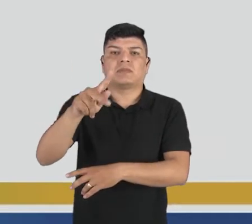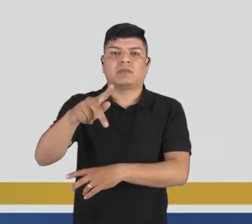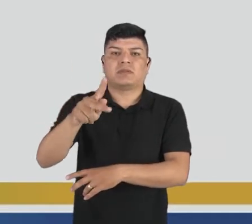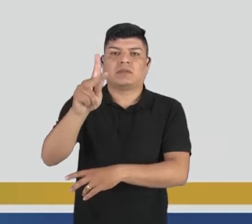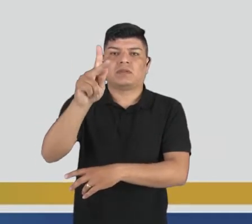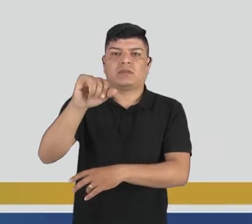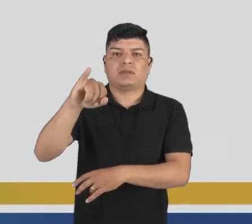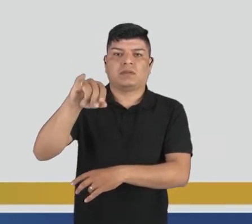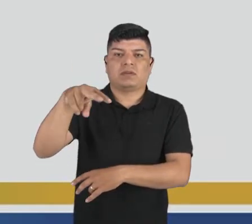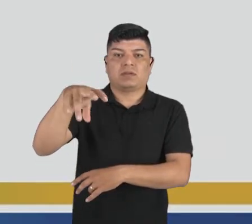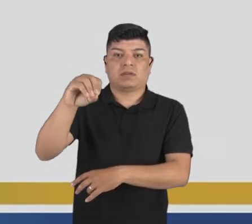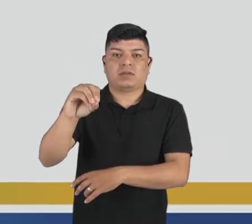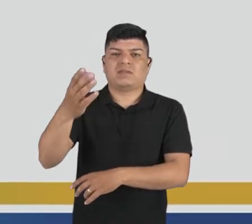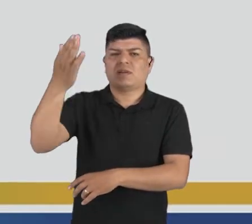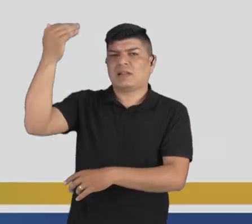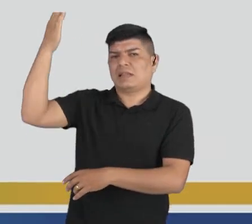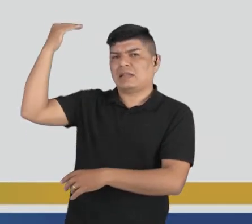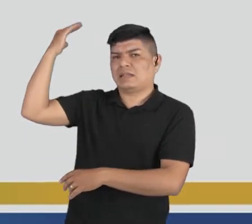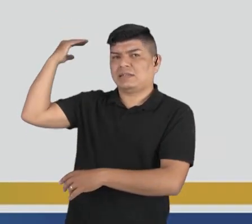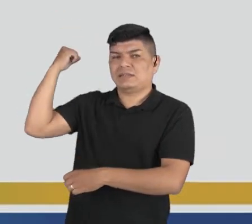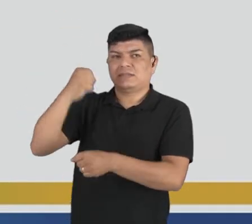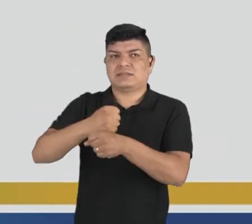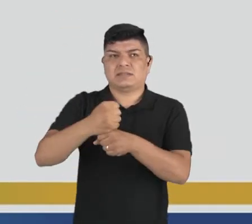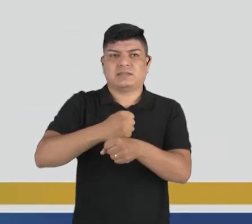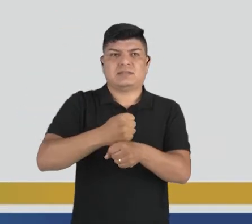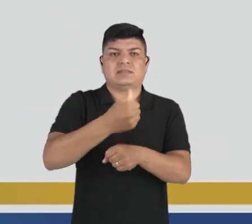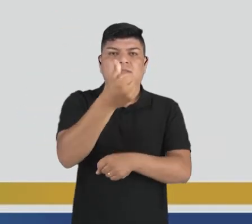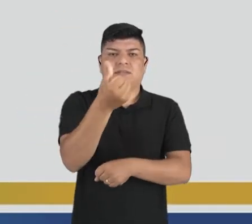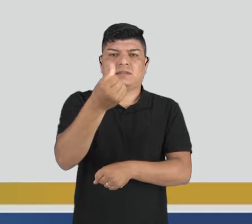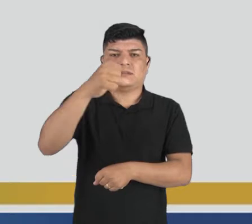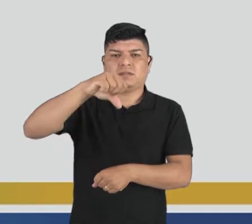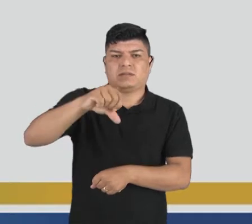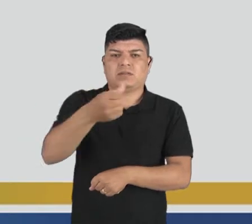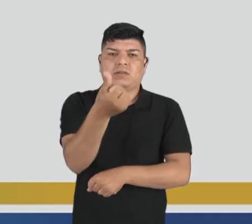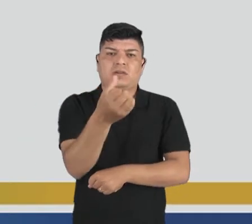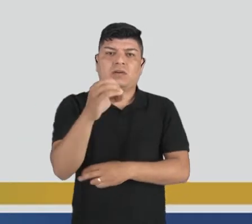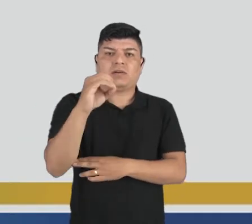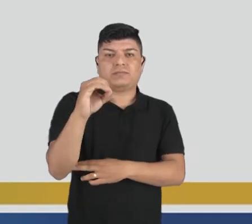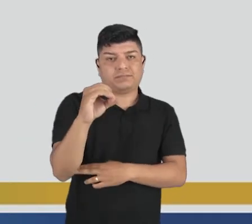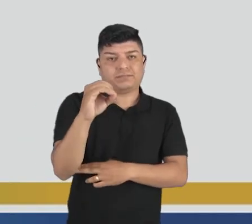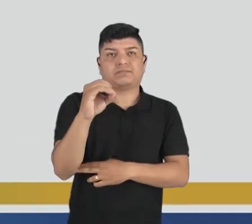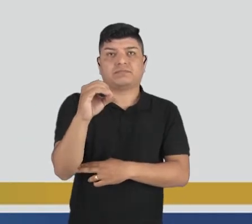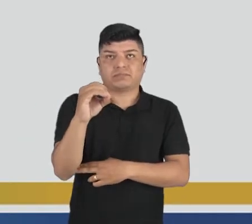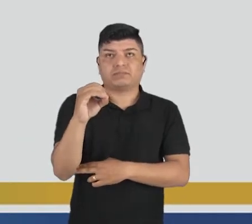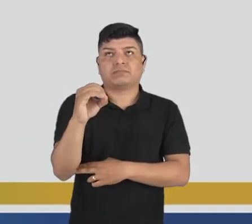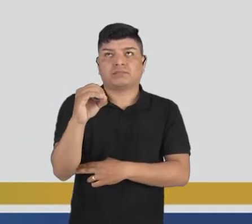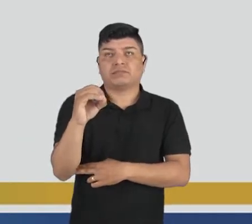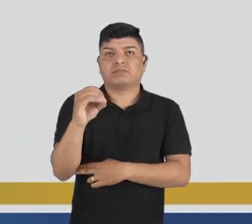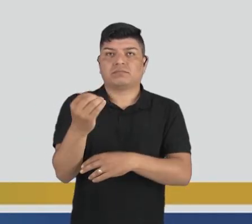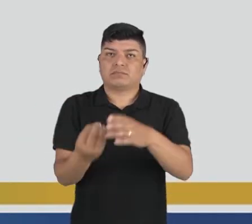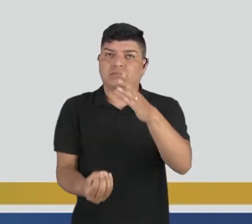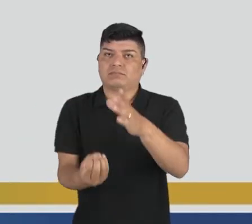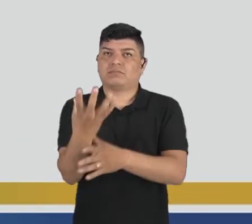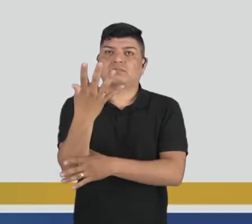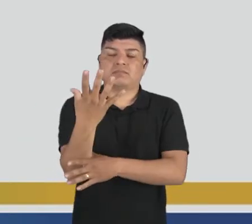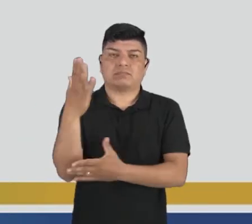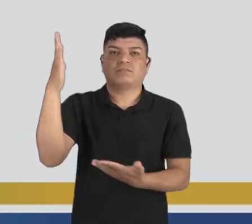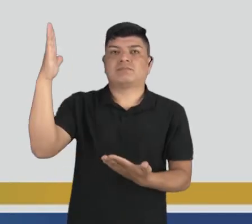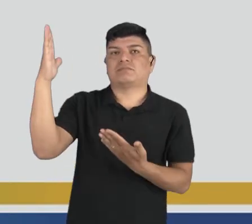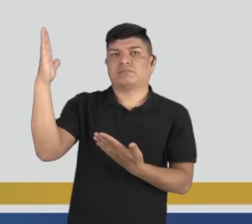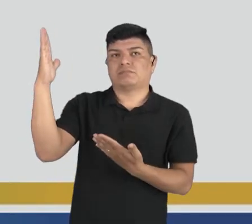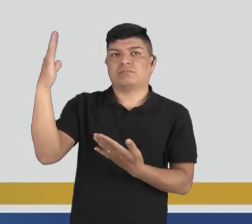personagem, tá? Lá nos meados da década de 60, tá? Então, na década de 60 surgiu essa